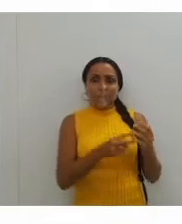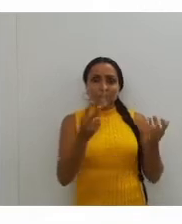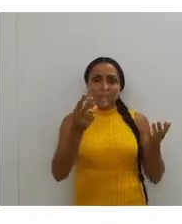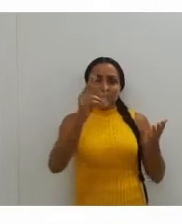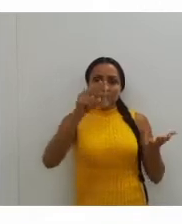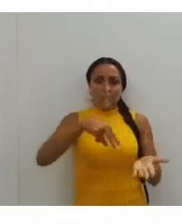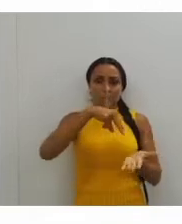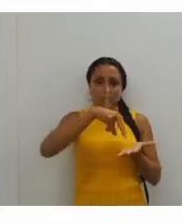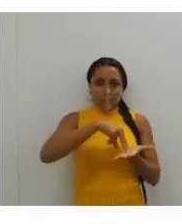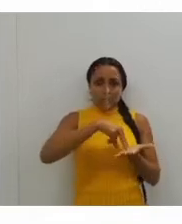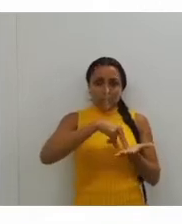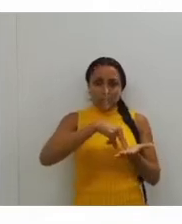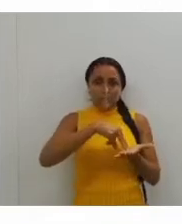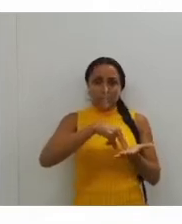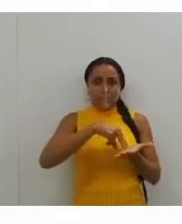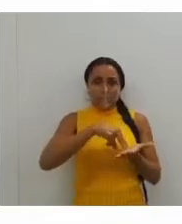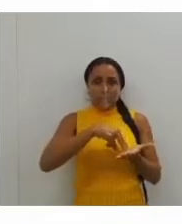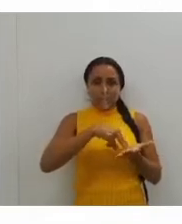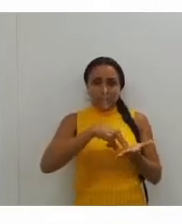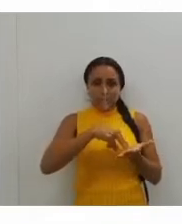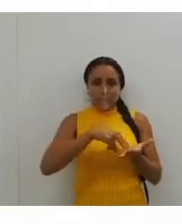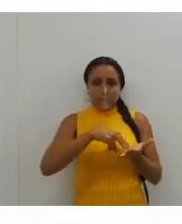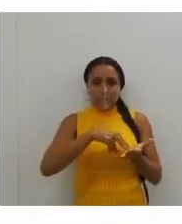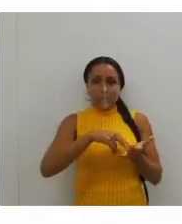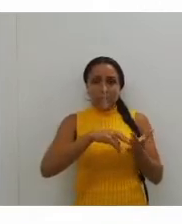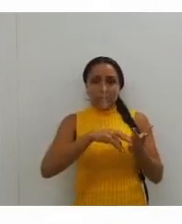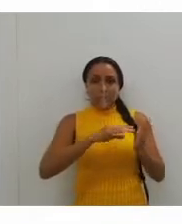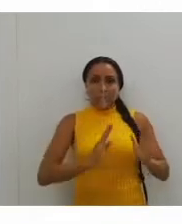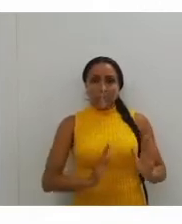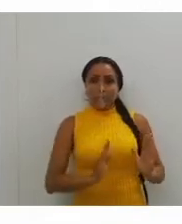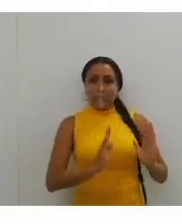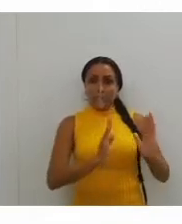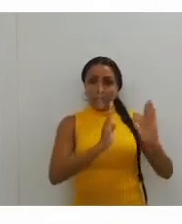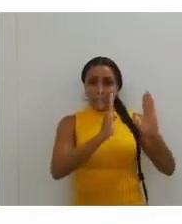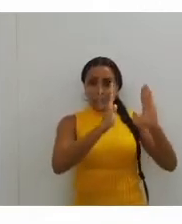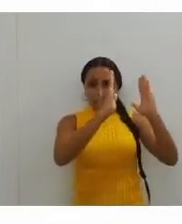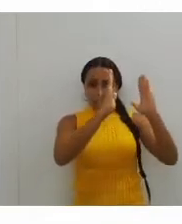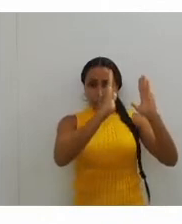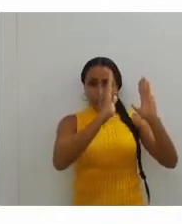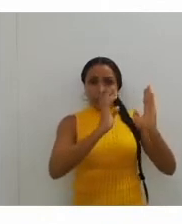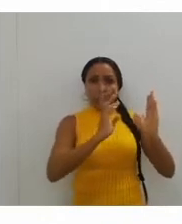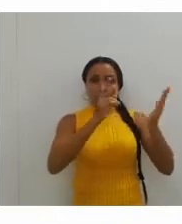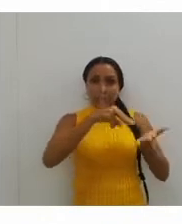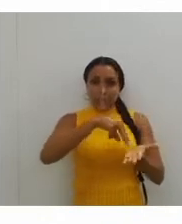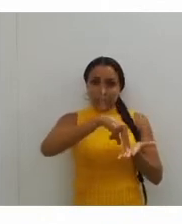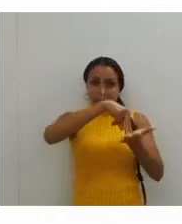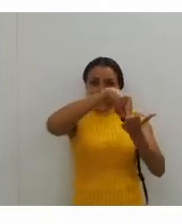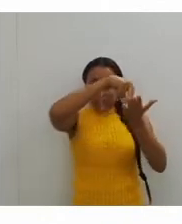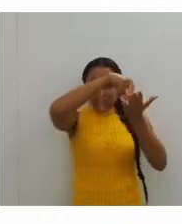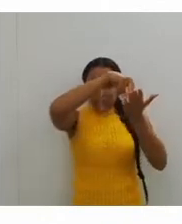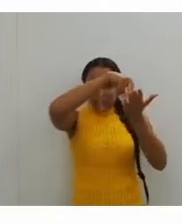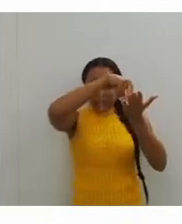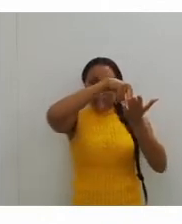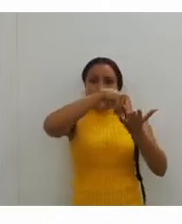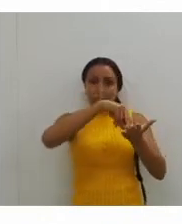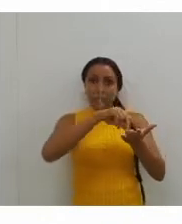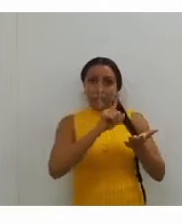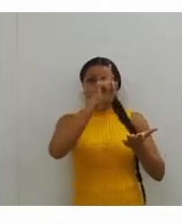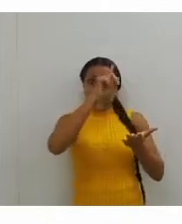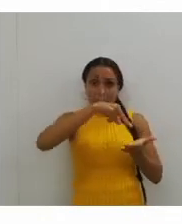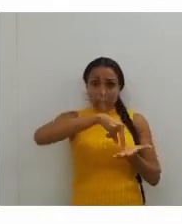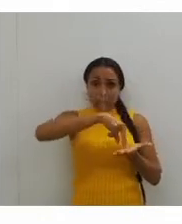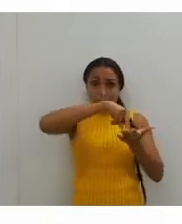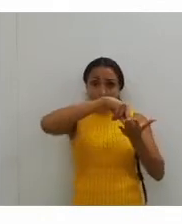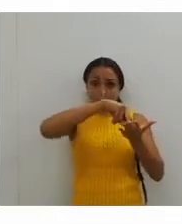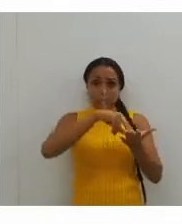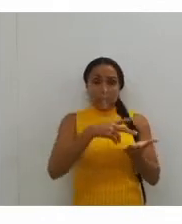está sobre o piso de um elevador. O elevador está subindo, ao